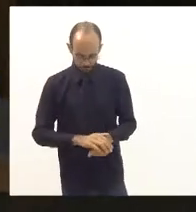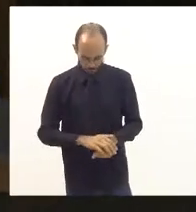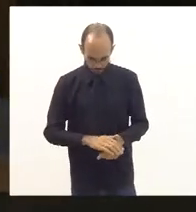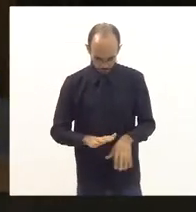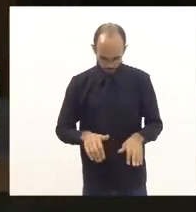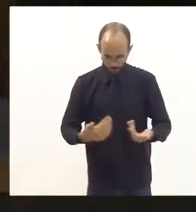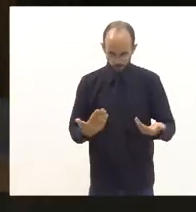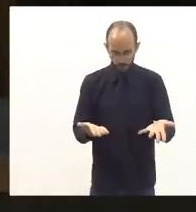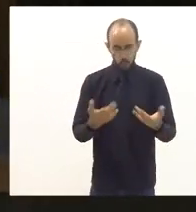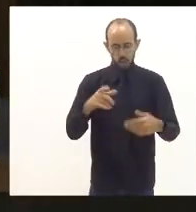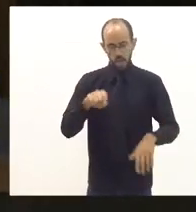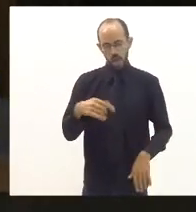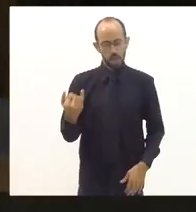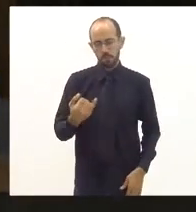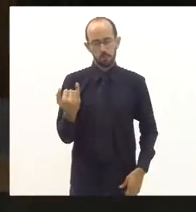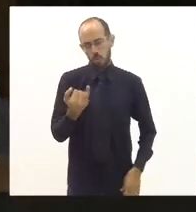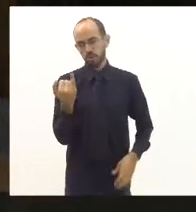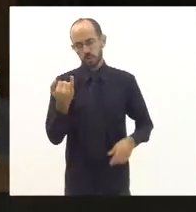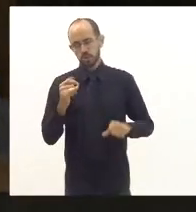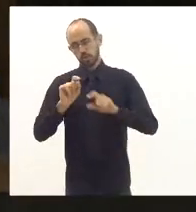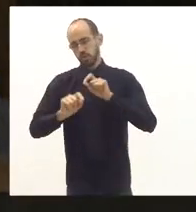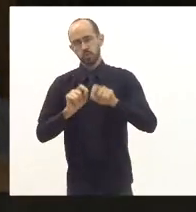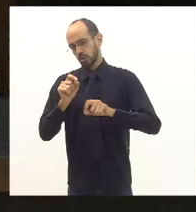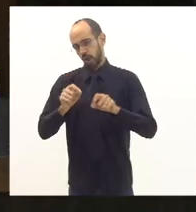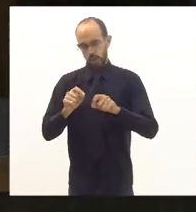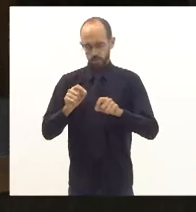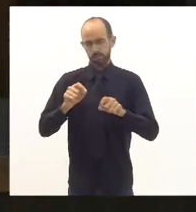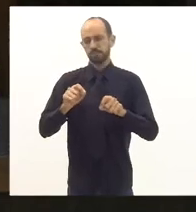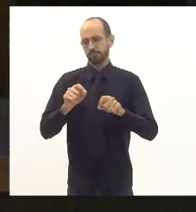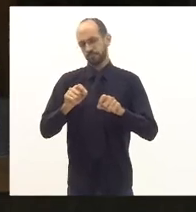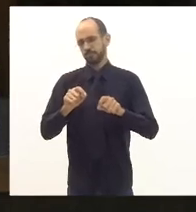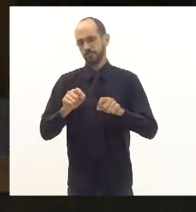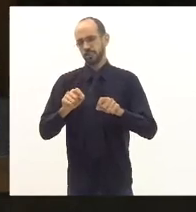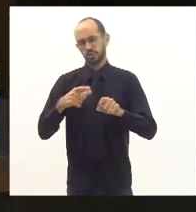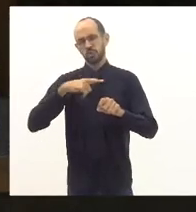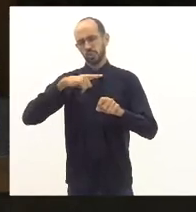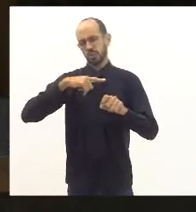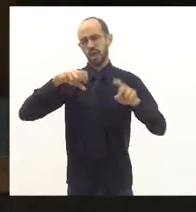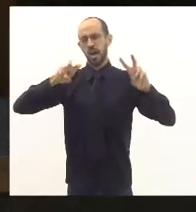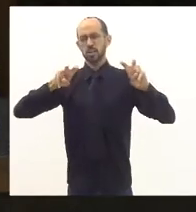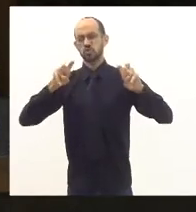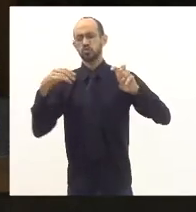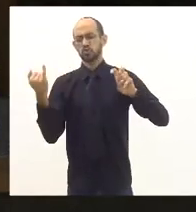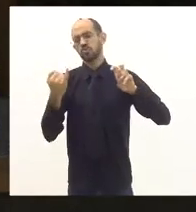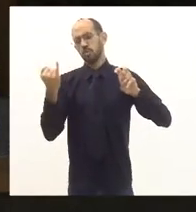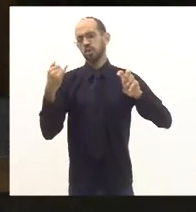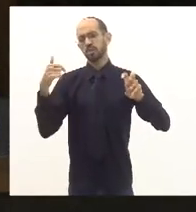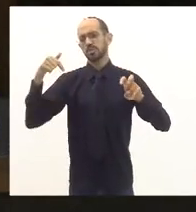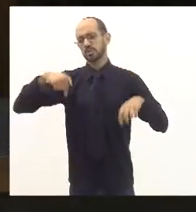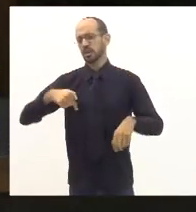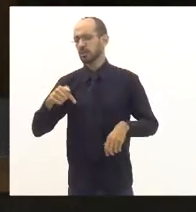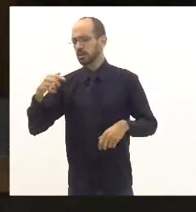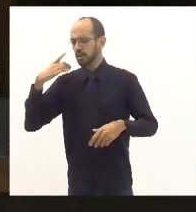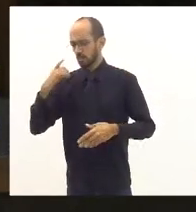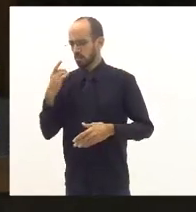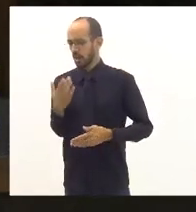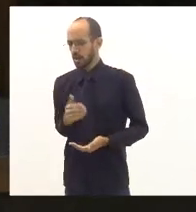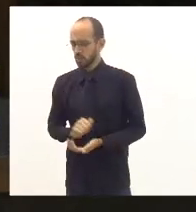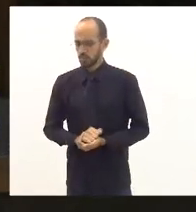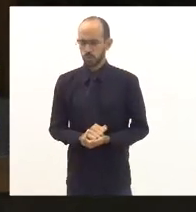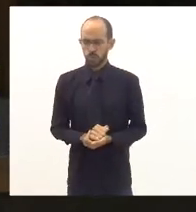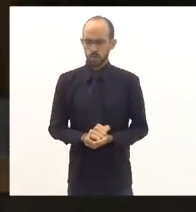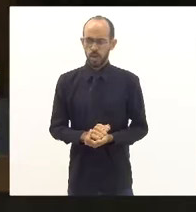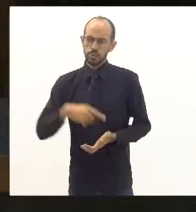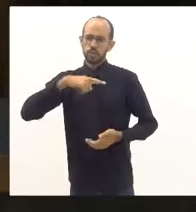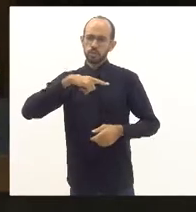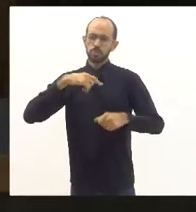Eu acho extremamente... A gente está com eixos importantes para debater hoje aqui, né, deputado? E aí a gente